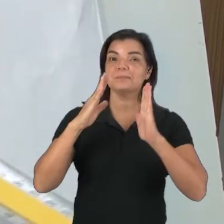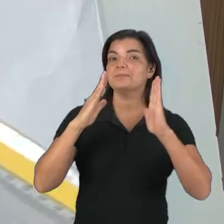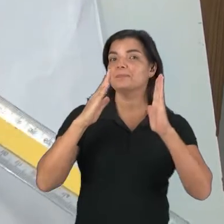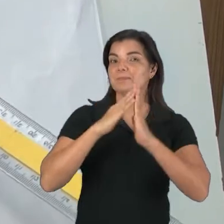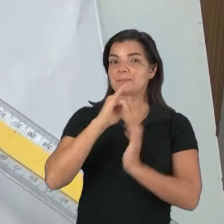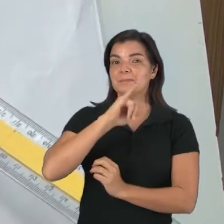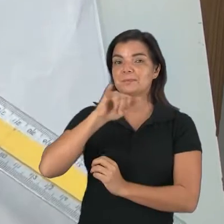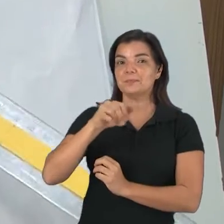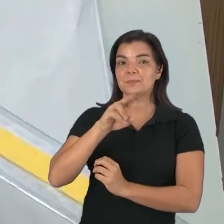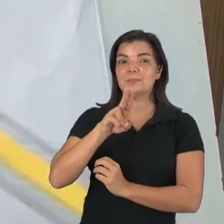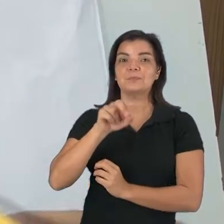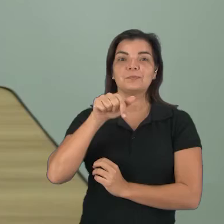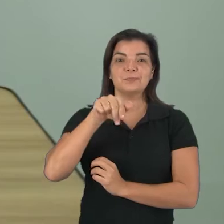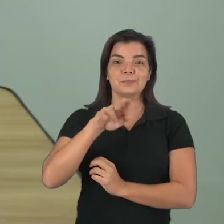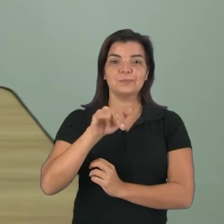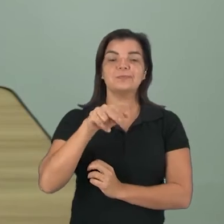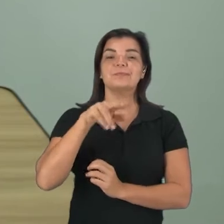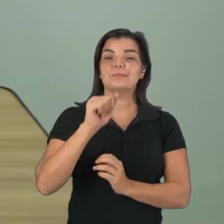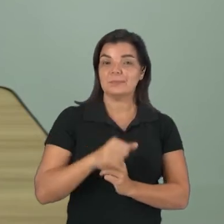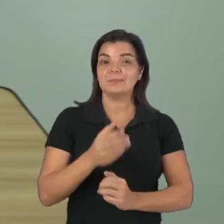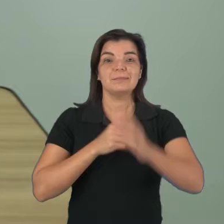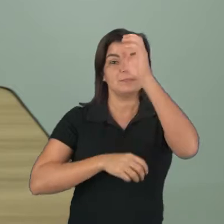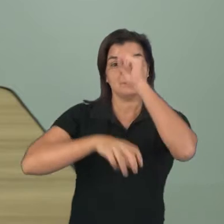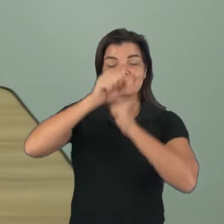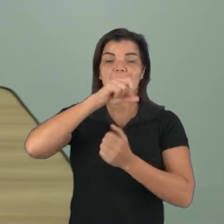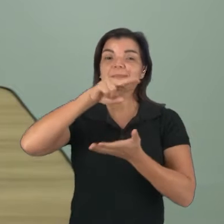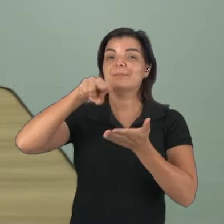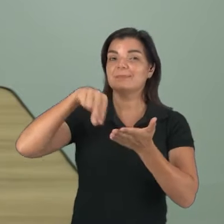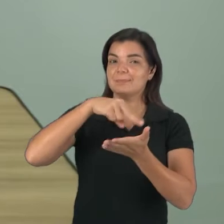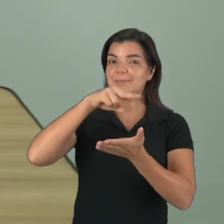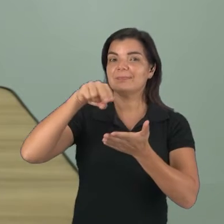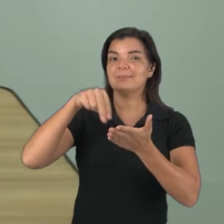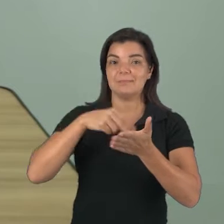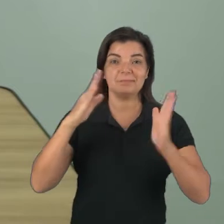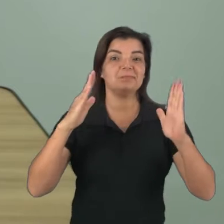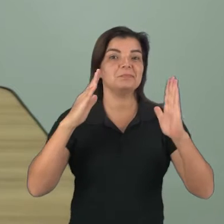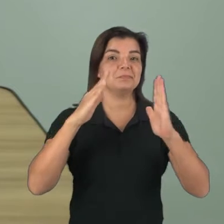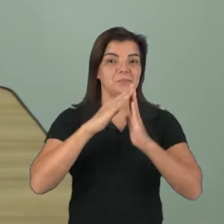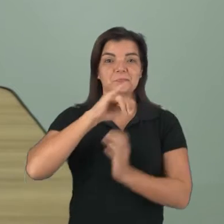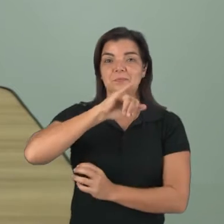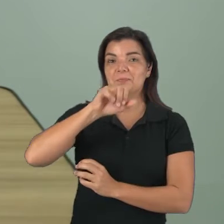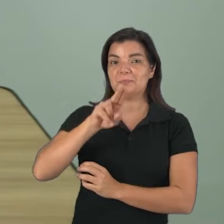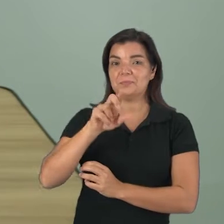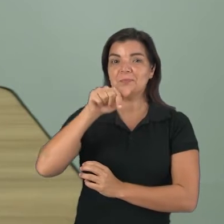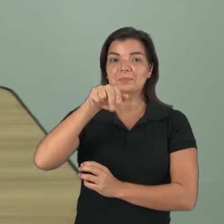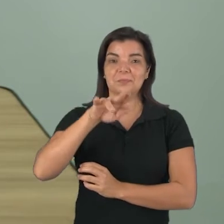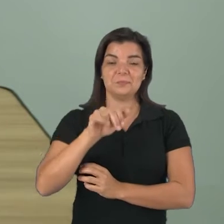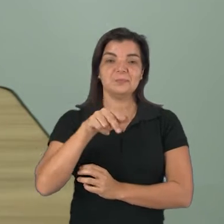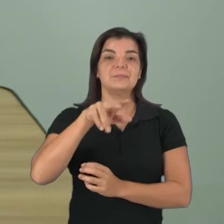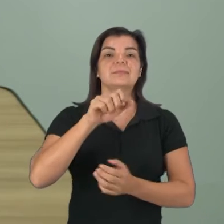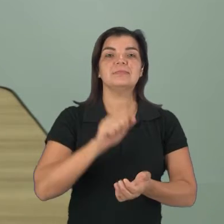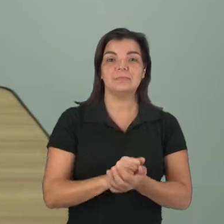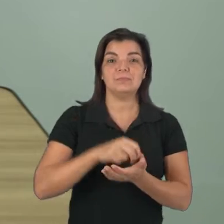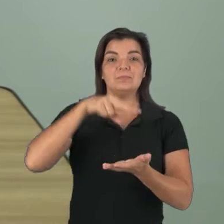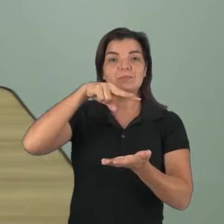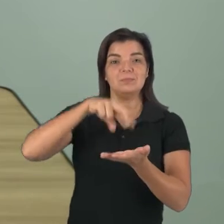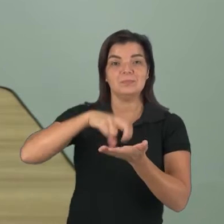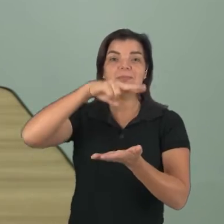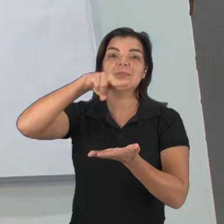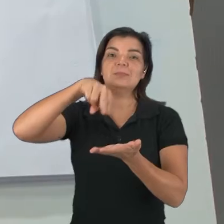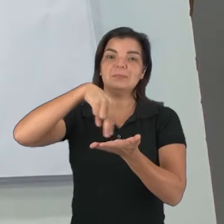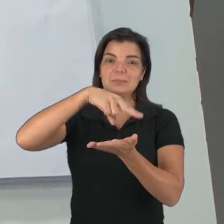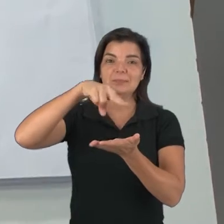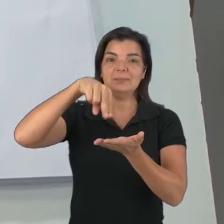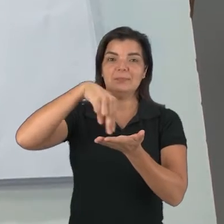casa do Juquinha quem quiser aprender a dançar vai à casa do Juquinha ele